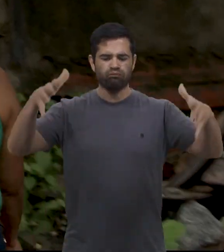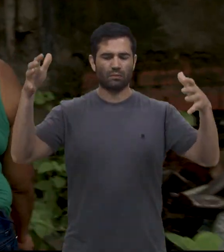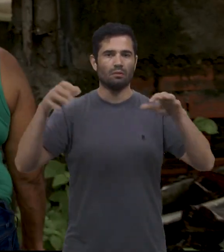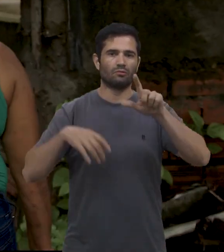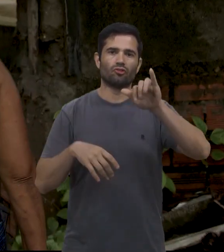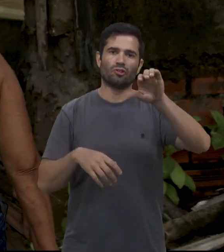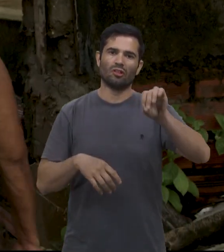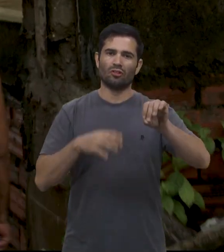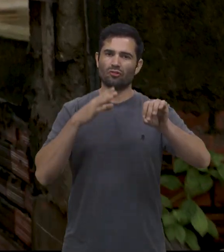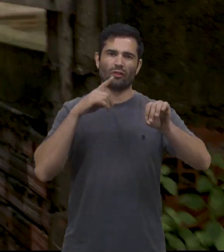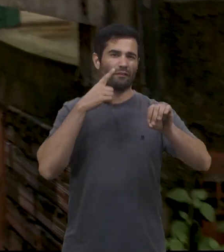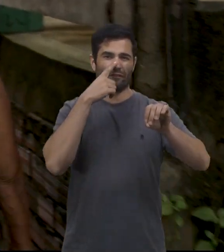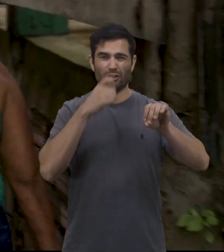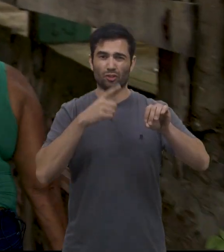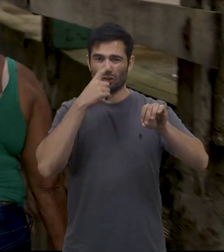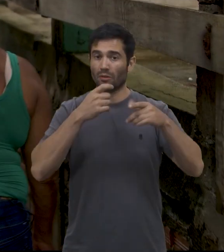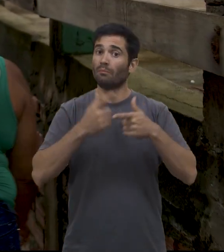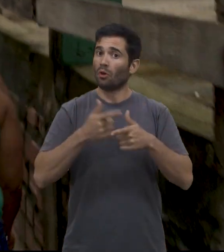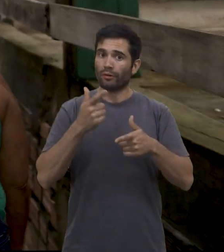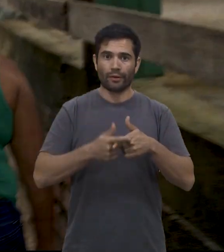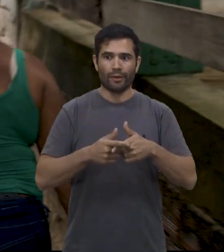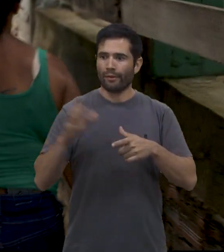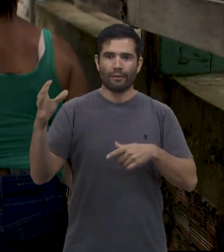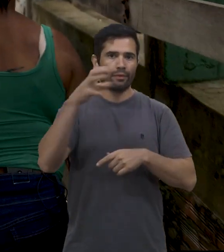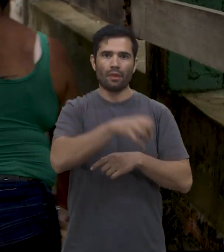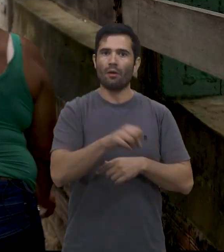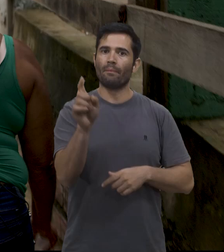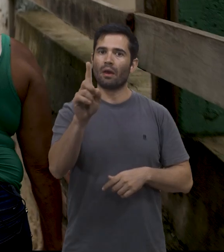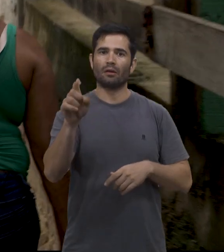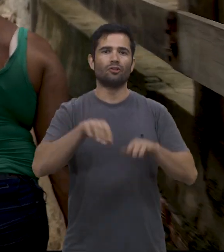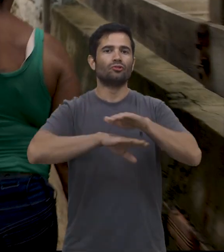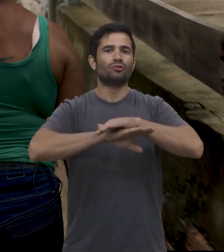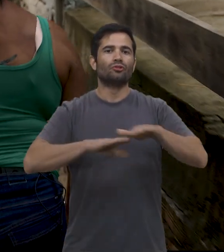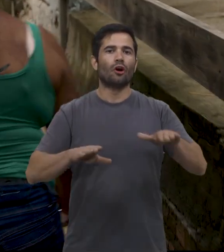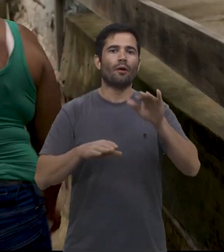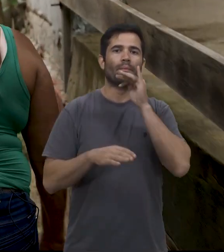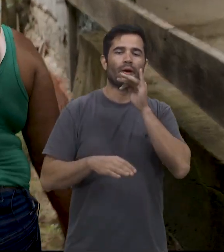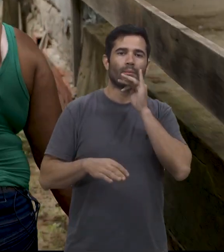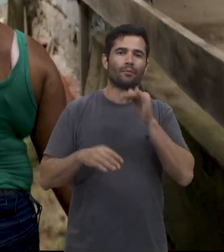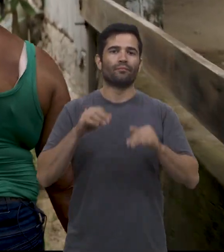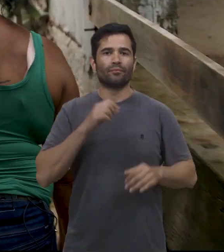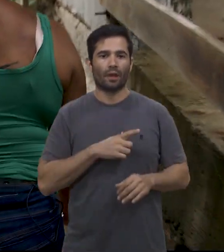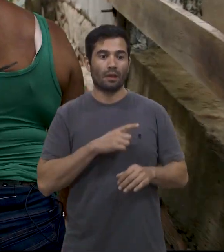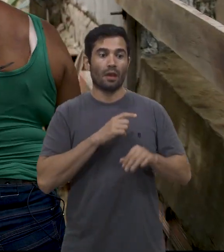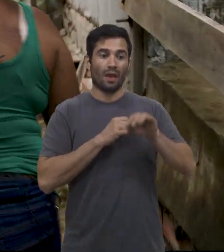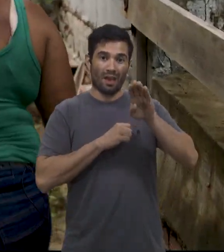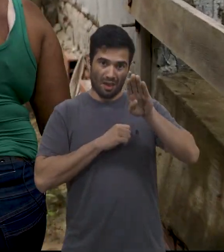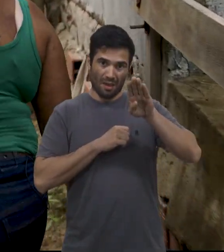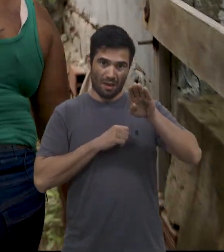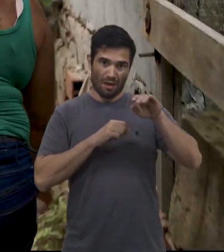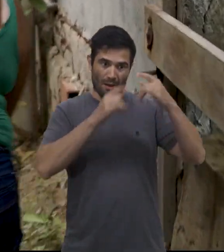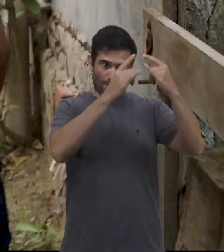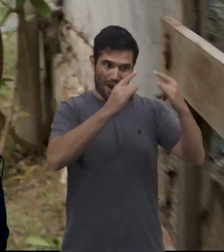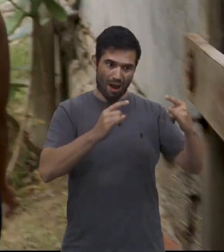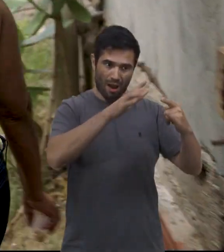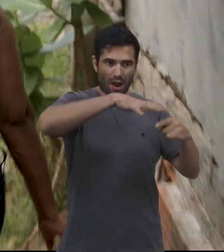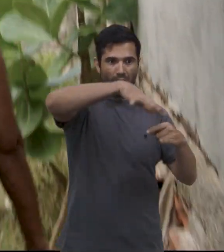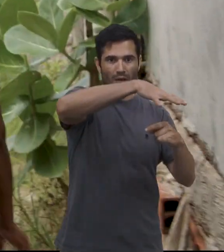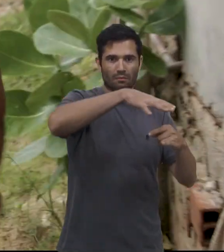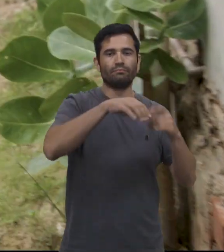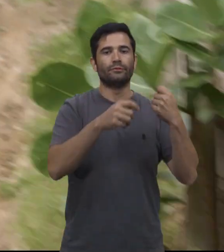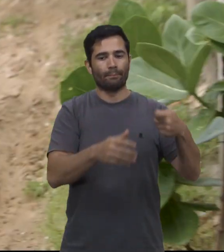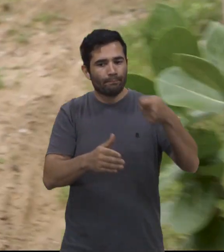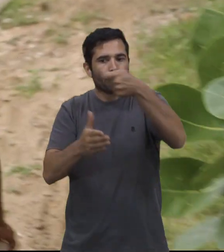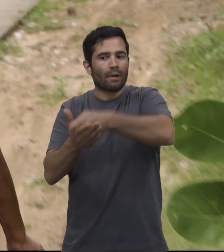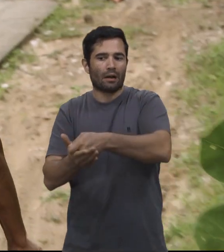aquele montidão de lixo, porque eles não levam. E só leva que dizem que cada da barraca tem que pagar o seu